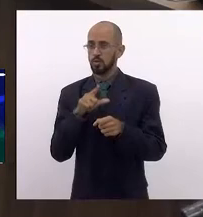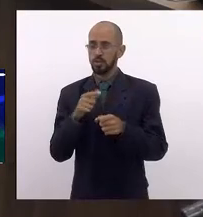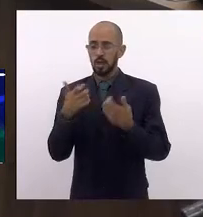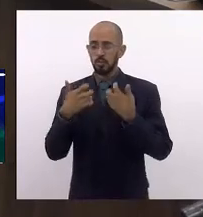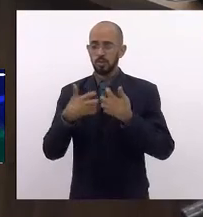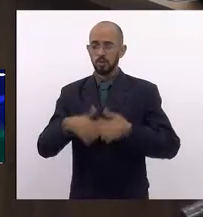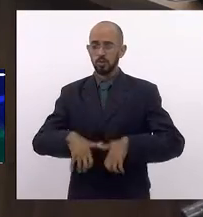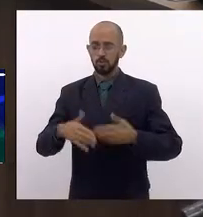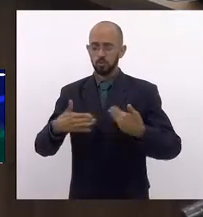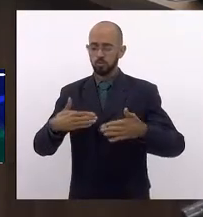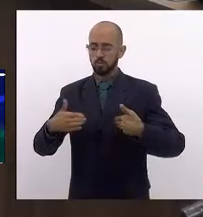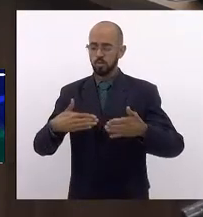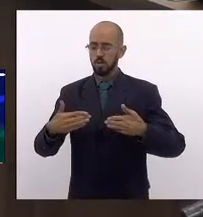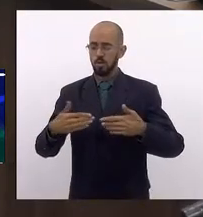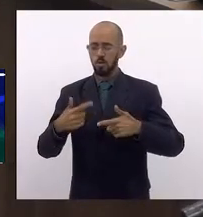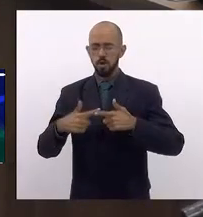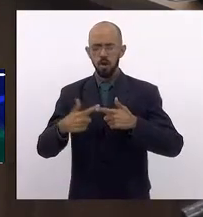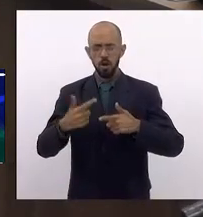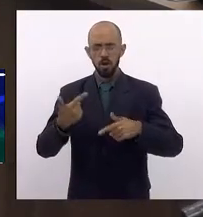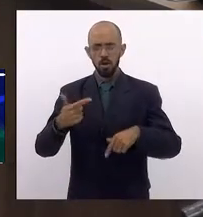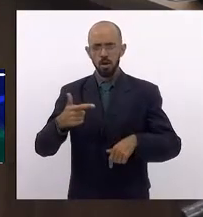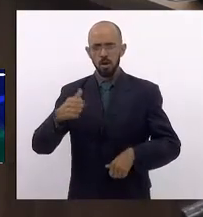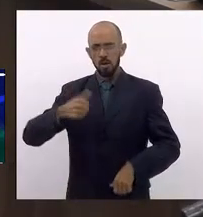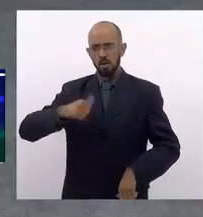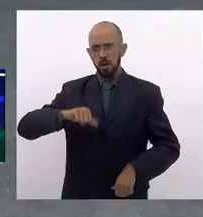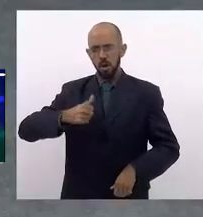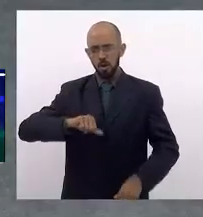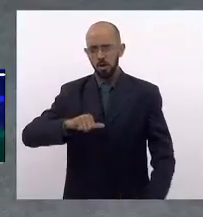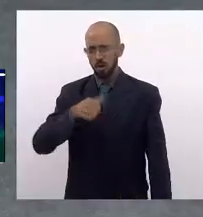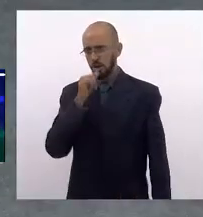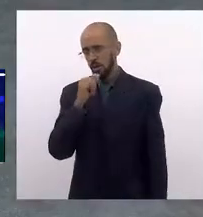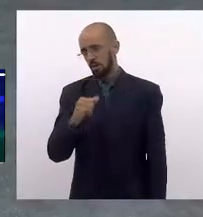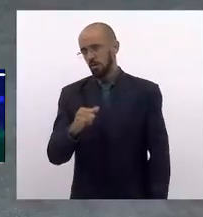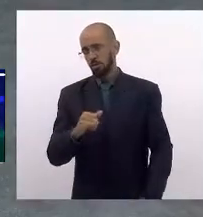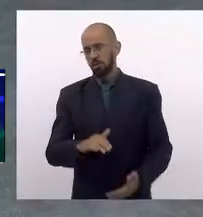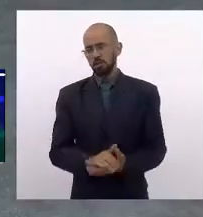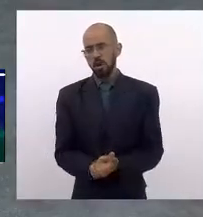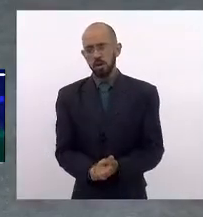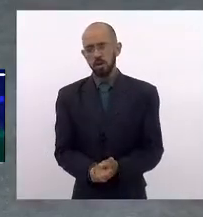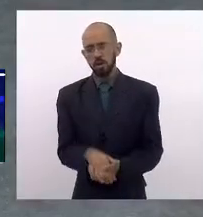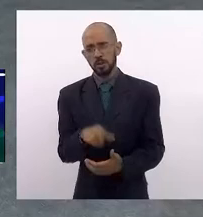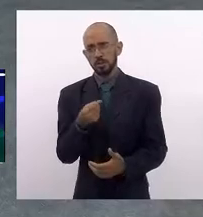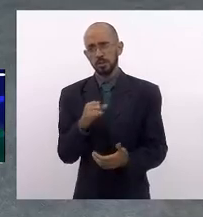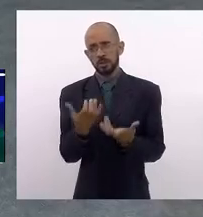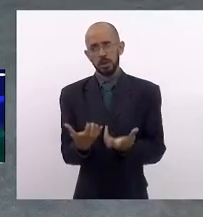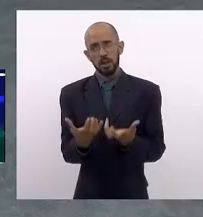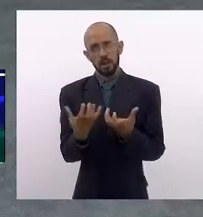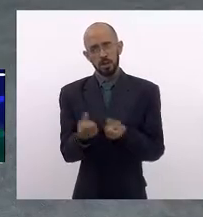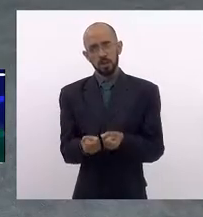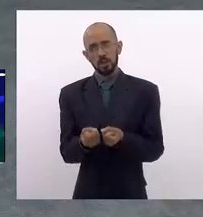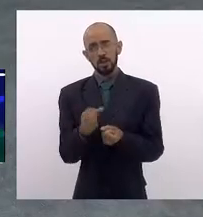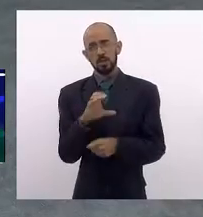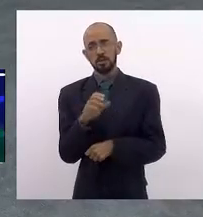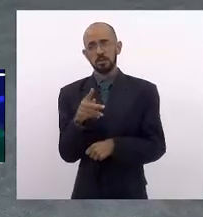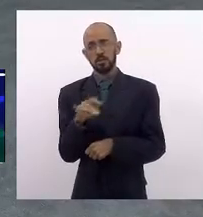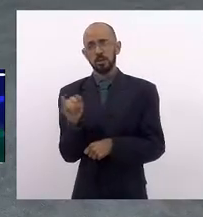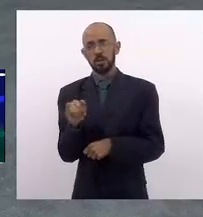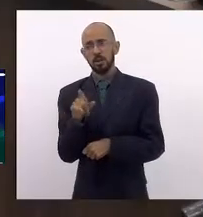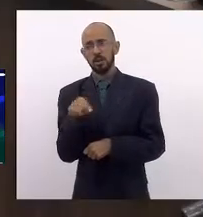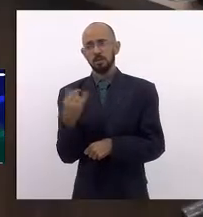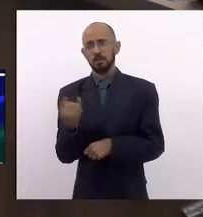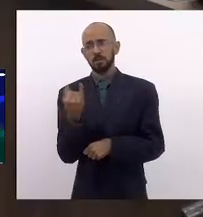energia então a CPI vai focar sobre esse grupo de trabalho com vidro se quiser aderir à CPI mas que vai ser muito importante para